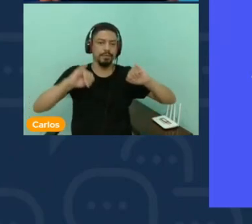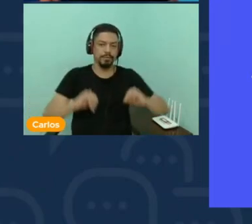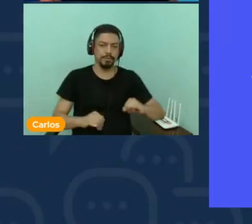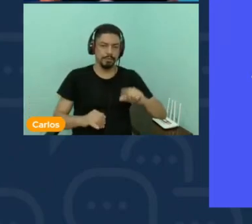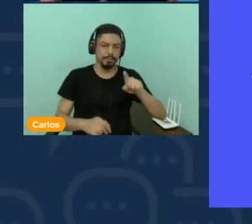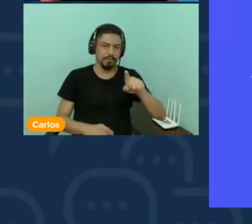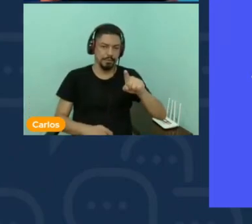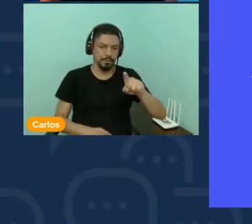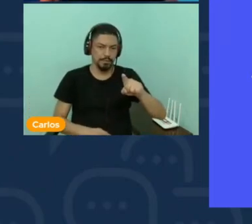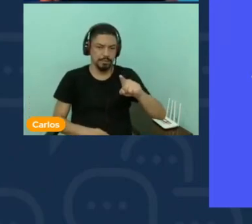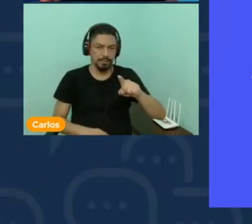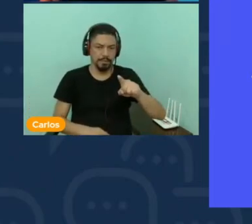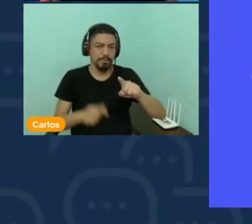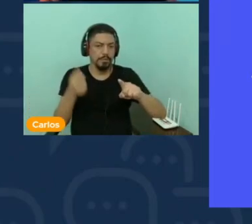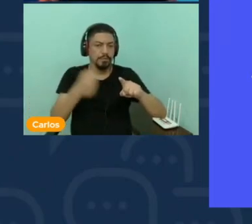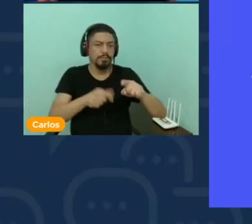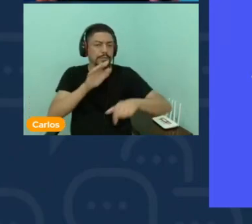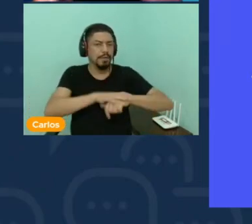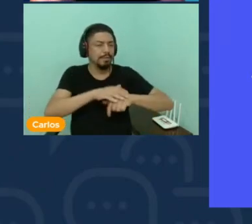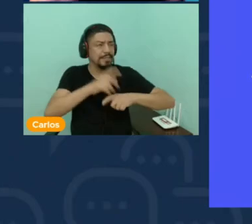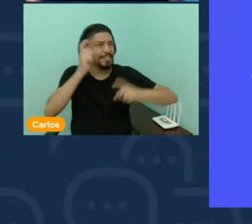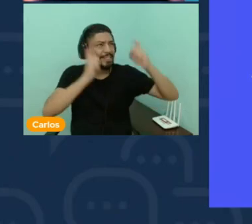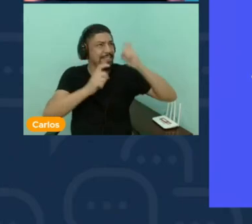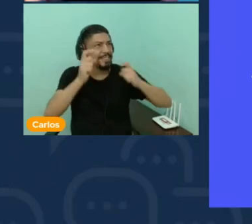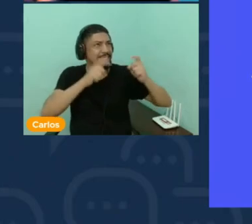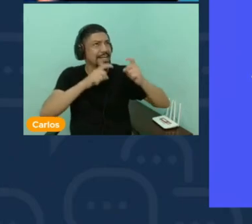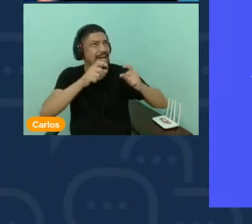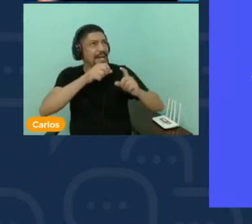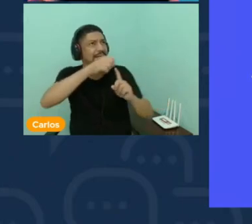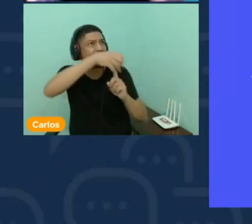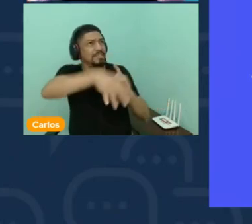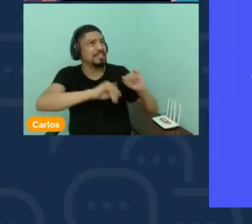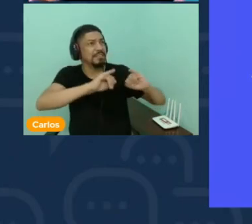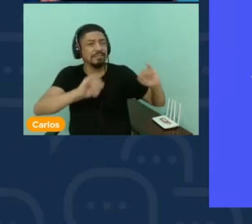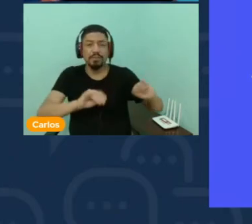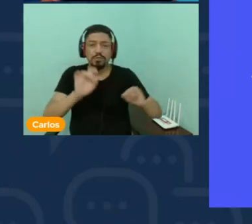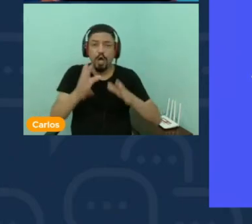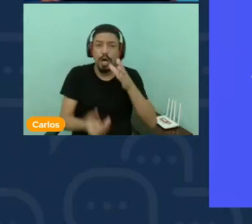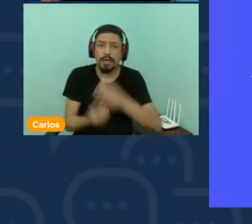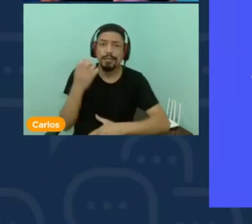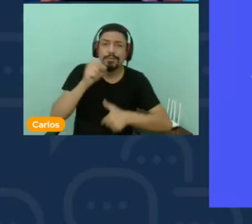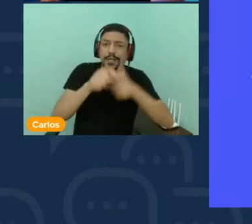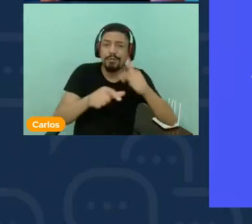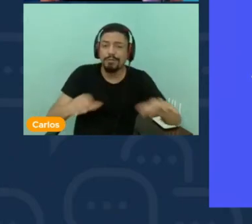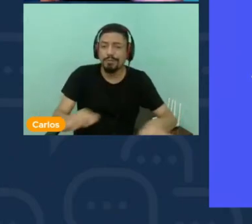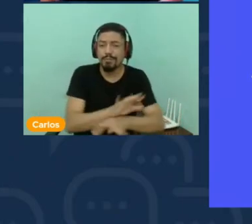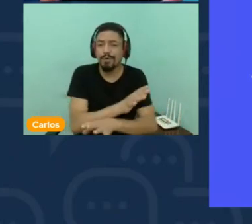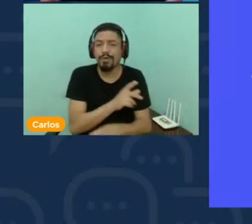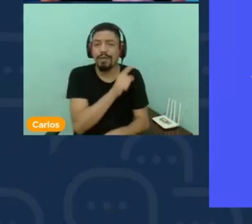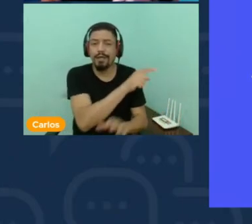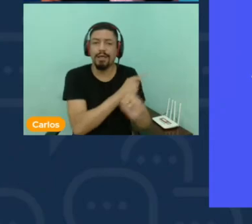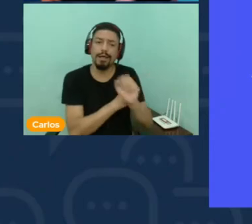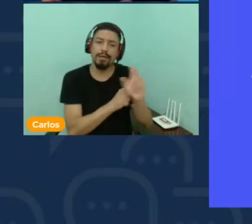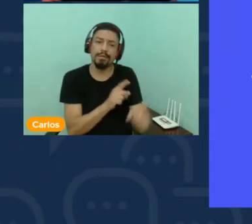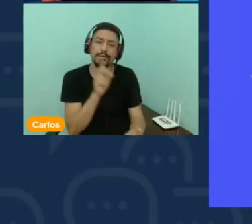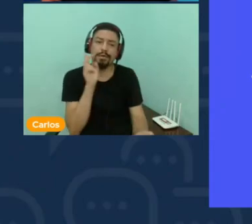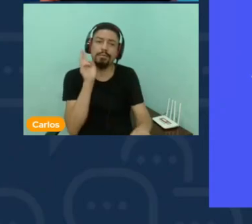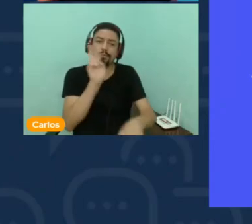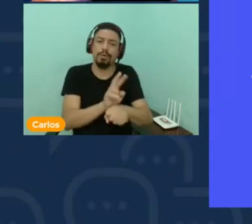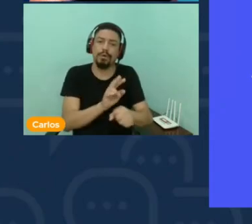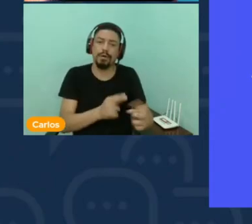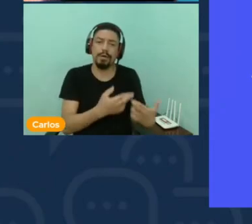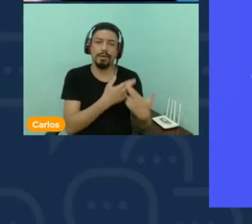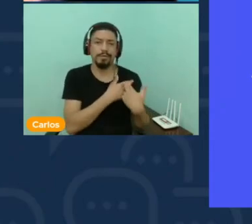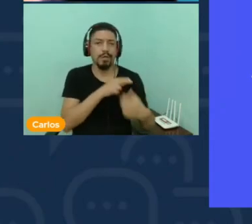é comigo, eu não preciso me preocupar, eu vou apenas criar os meus serviços. Eu vou criar o meu bucket no